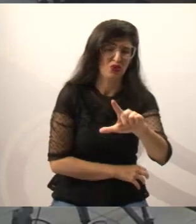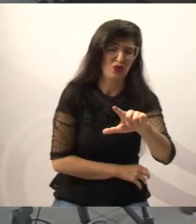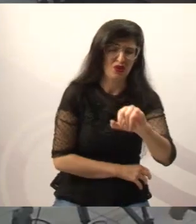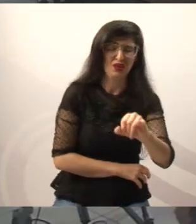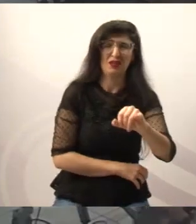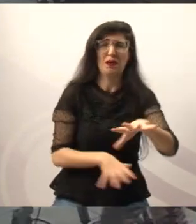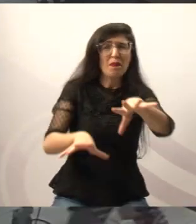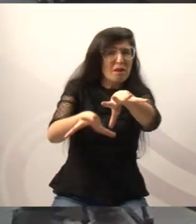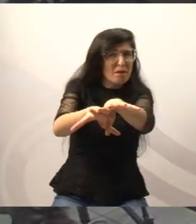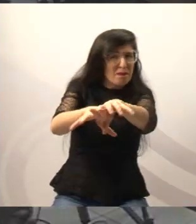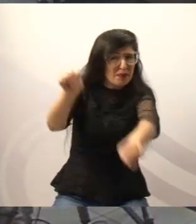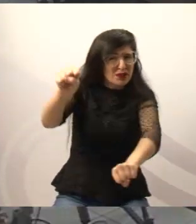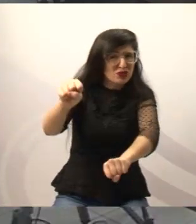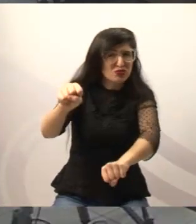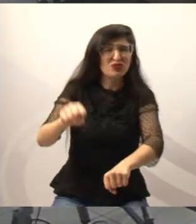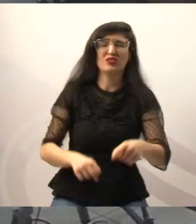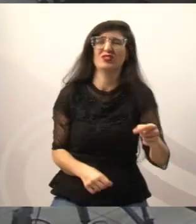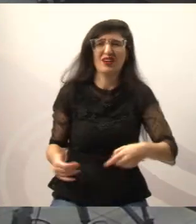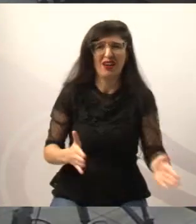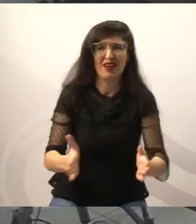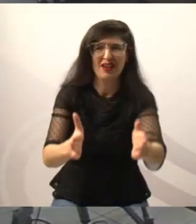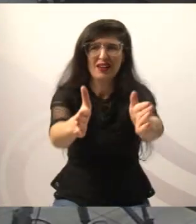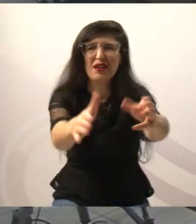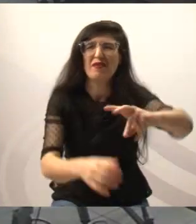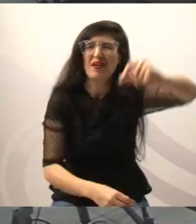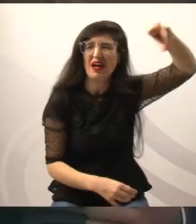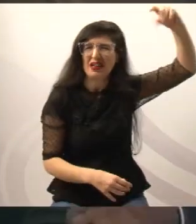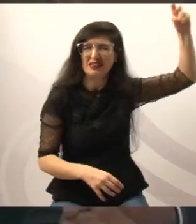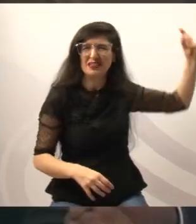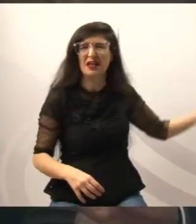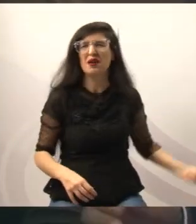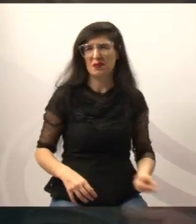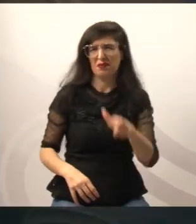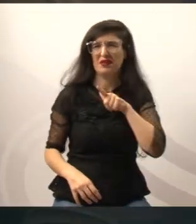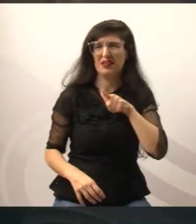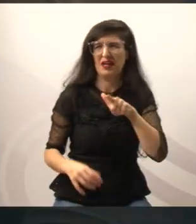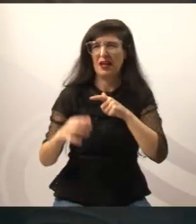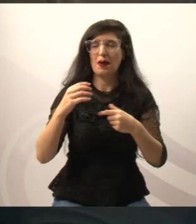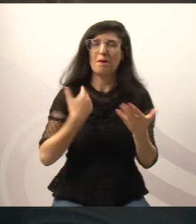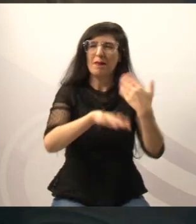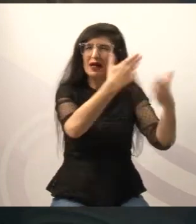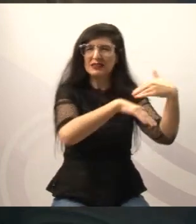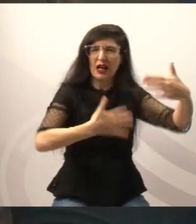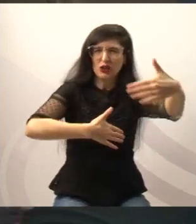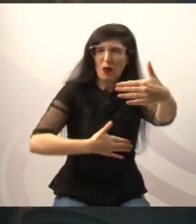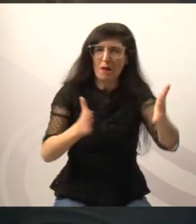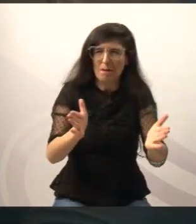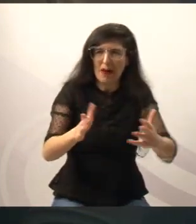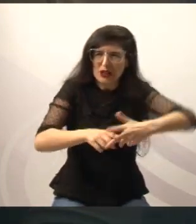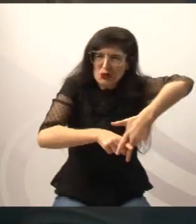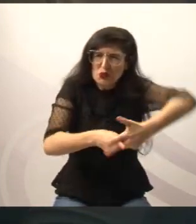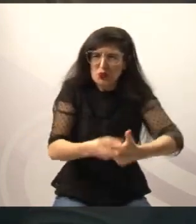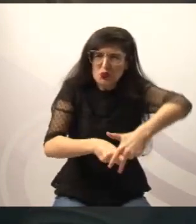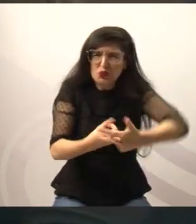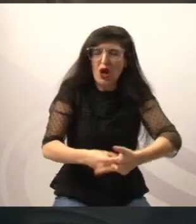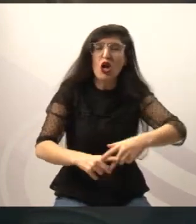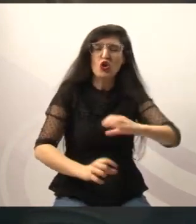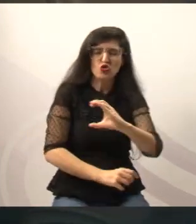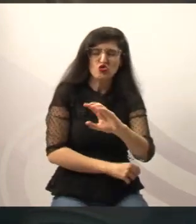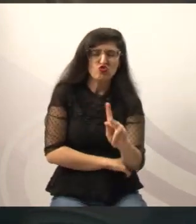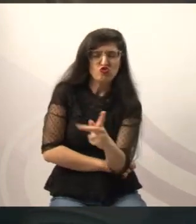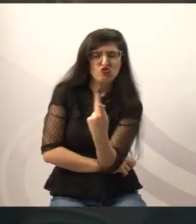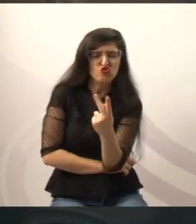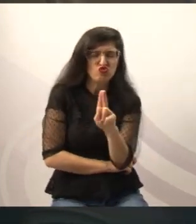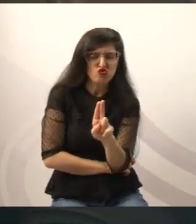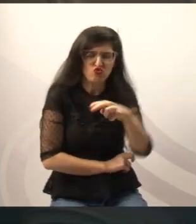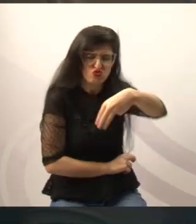uma empresa antiga na cidade, que produzia baterias, chumbo, e o chumbo ele é um